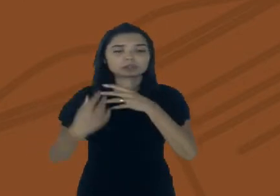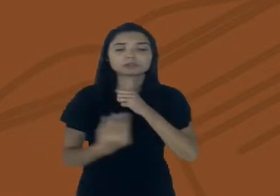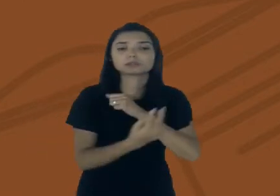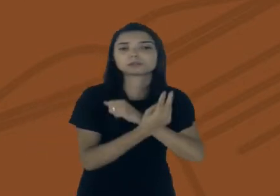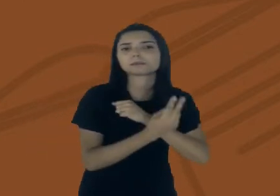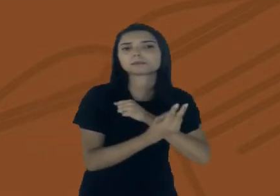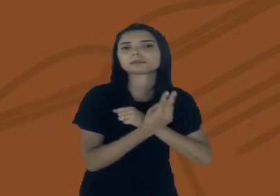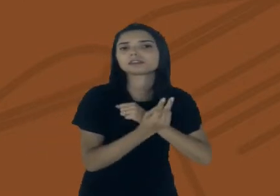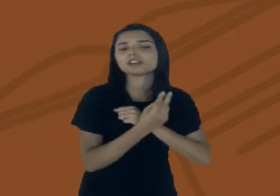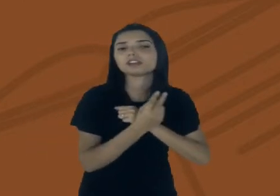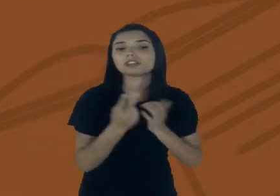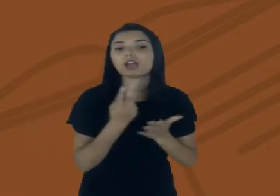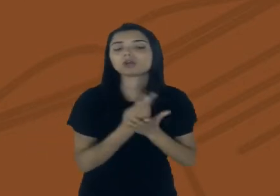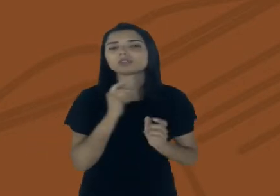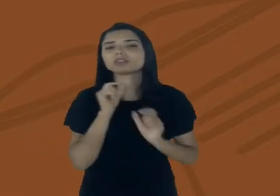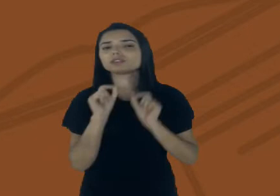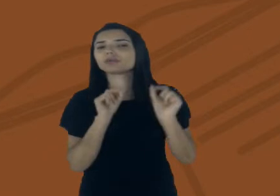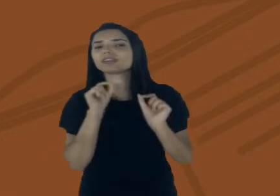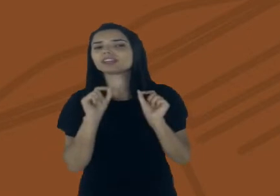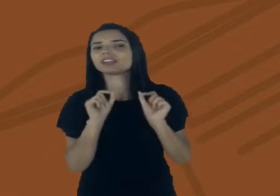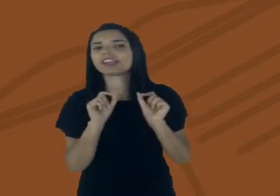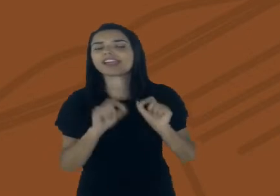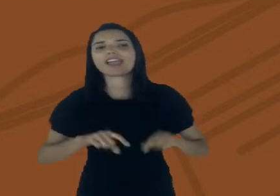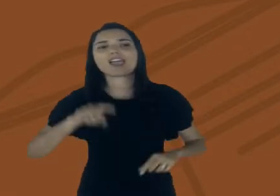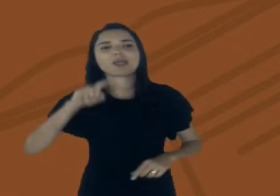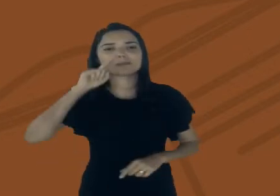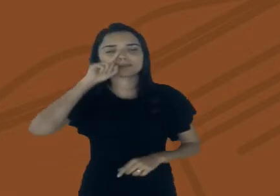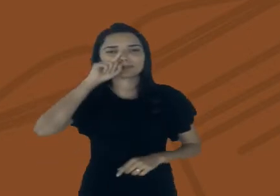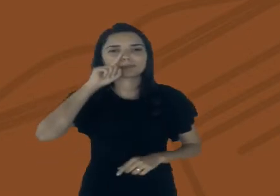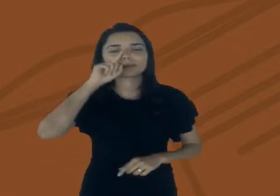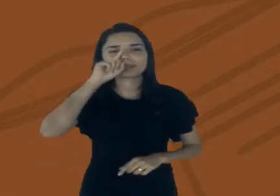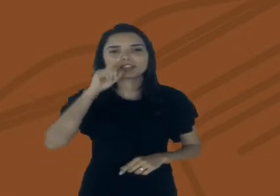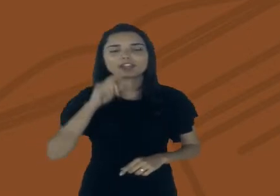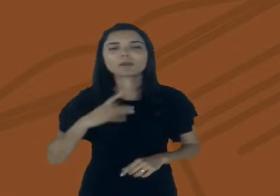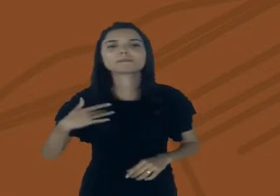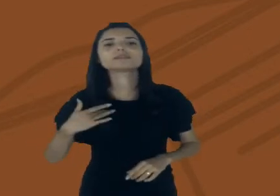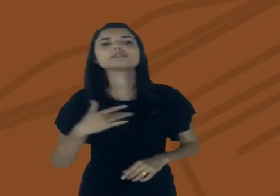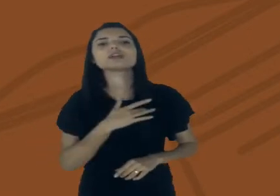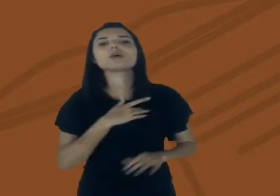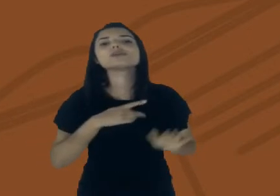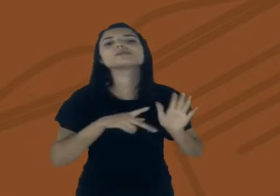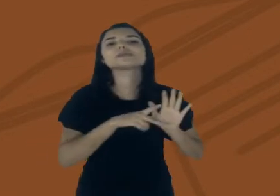gente está acarretando sérios problemas e riscos para a nossa saúde, ok?